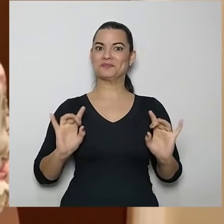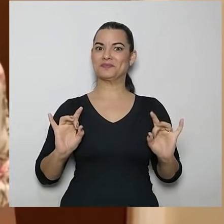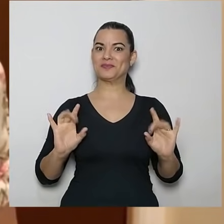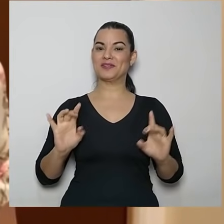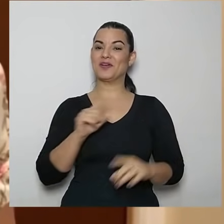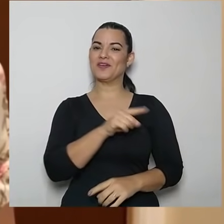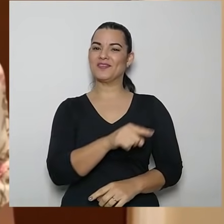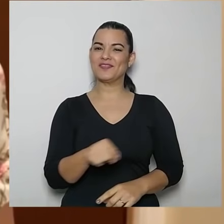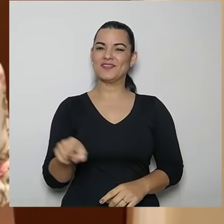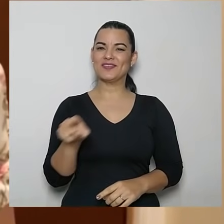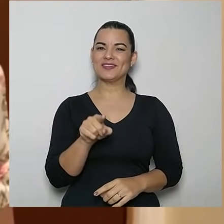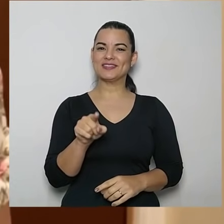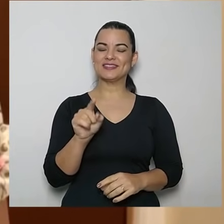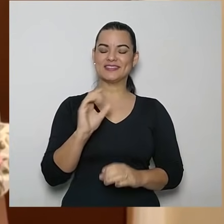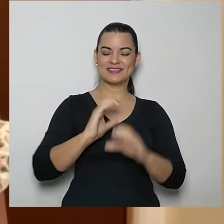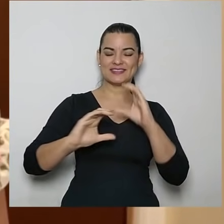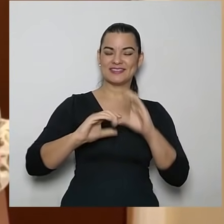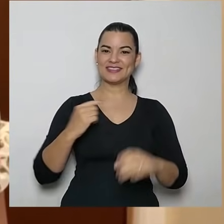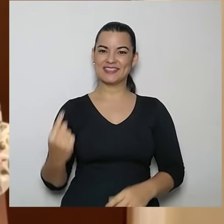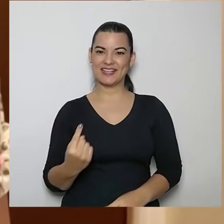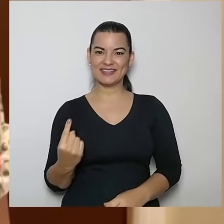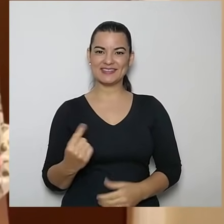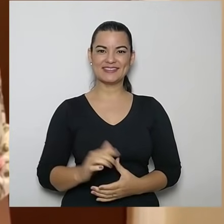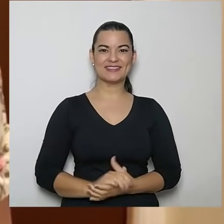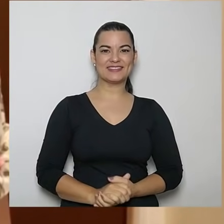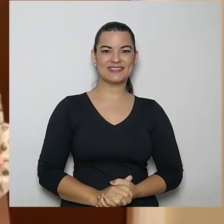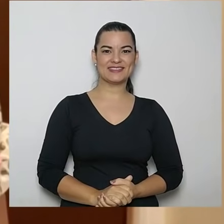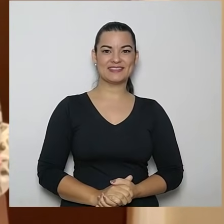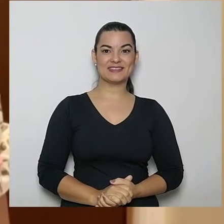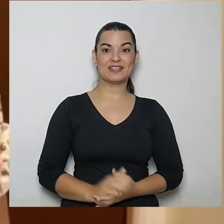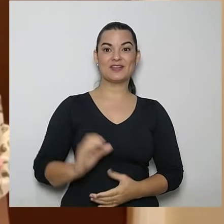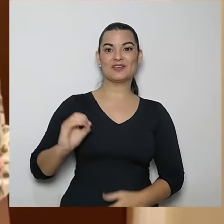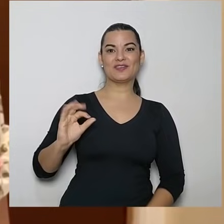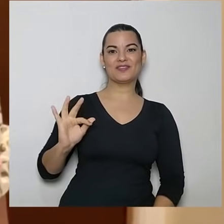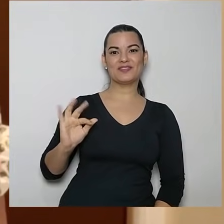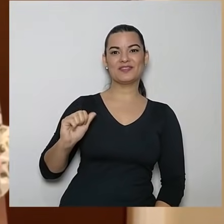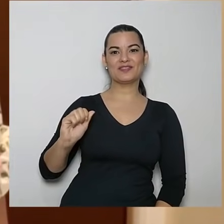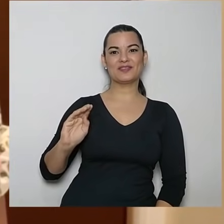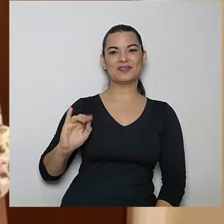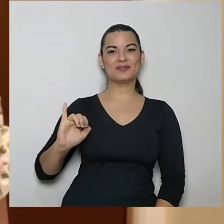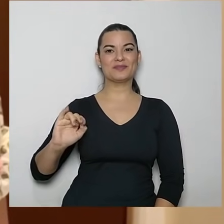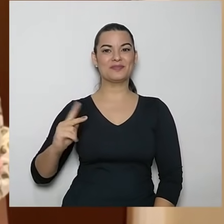cantar sozinhos. O Fabinho,